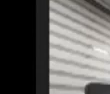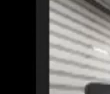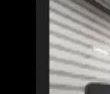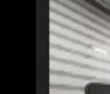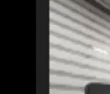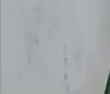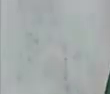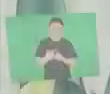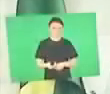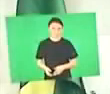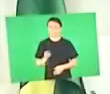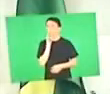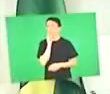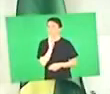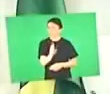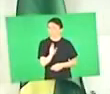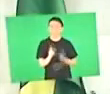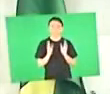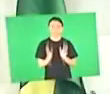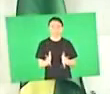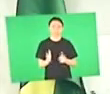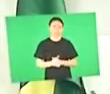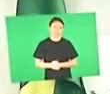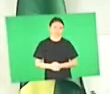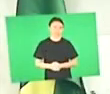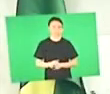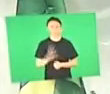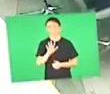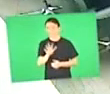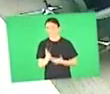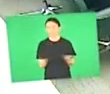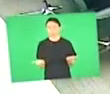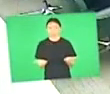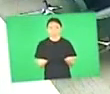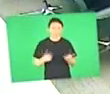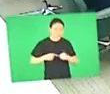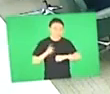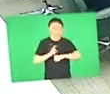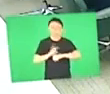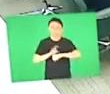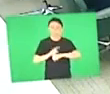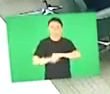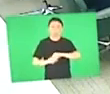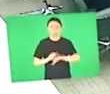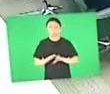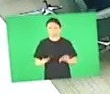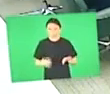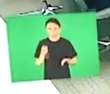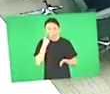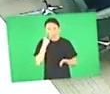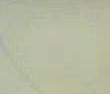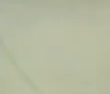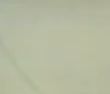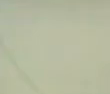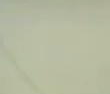de autoria do governador foi à votação. E por 45 votos a favor, foi aprovado.